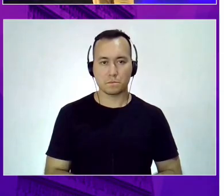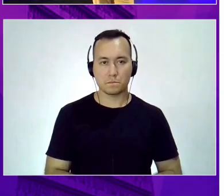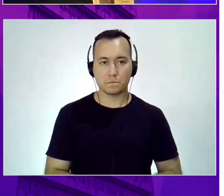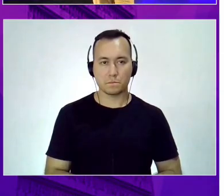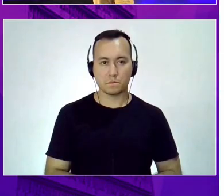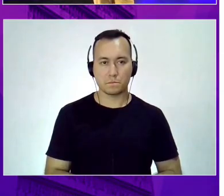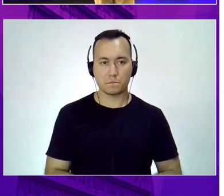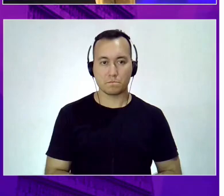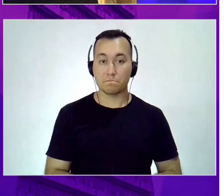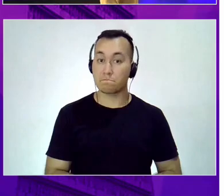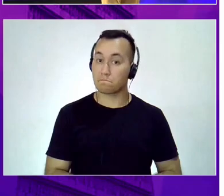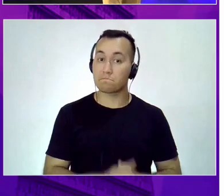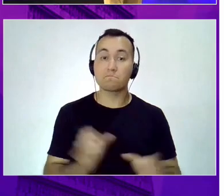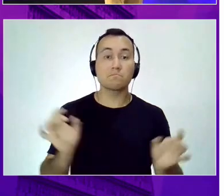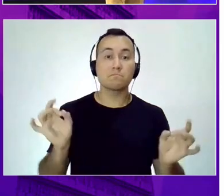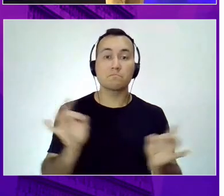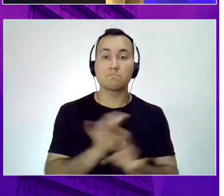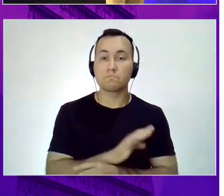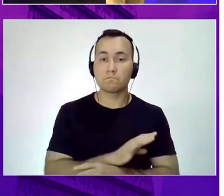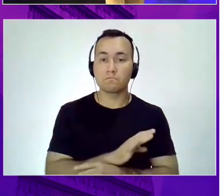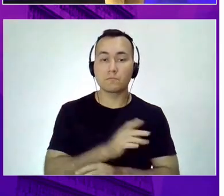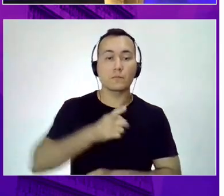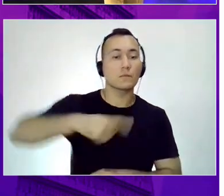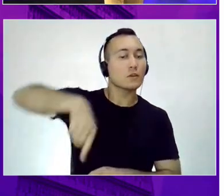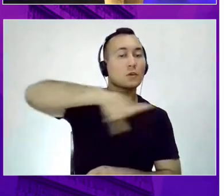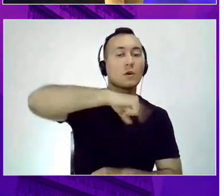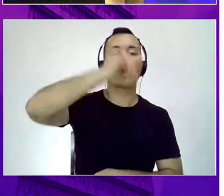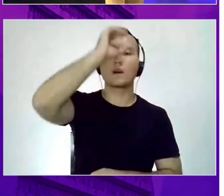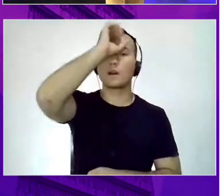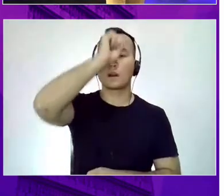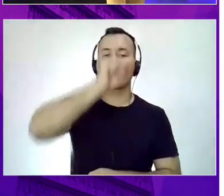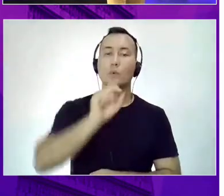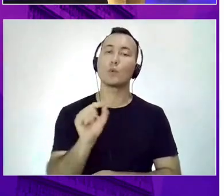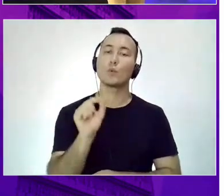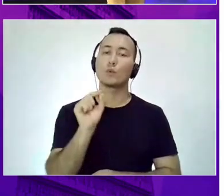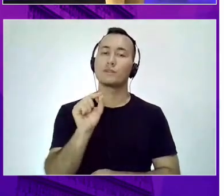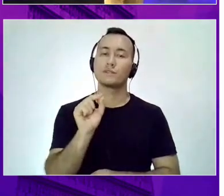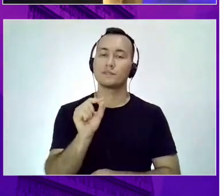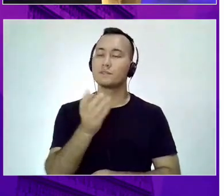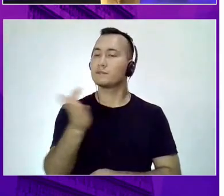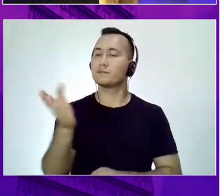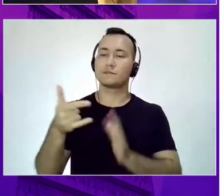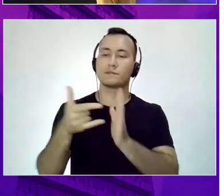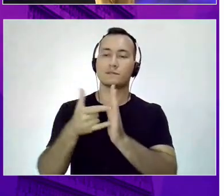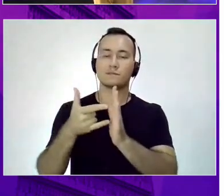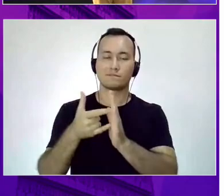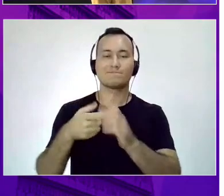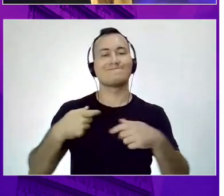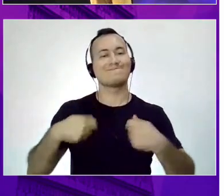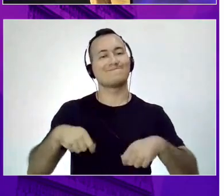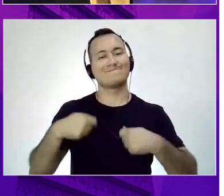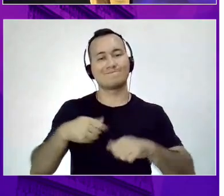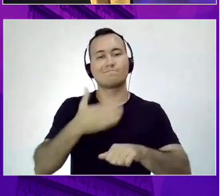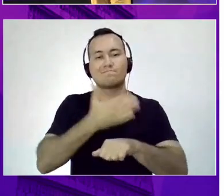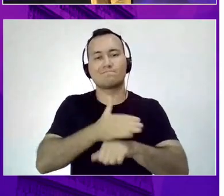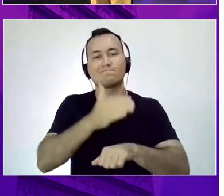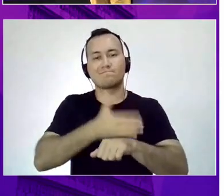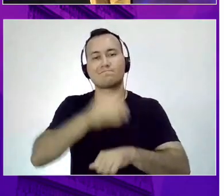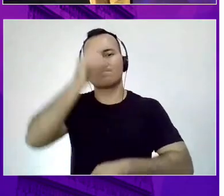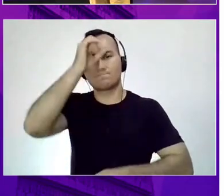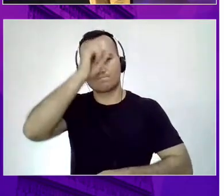E concluindo, né, galera, o que a gente aprendeu nessa jornada é que capacitação dos devs e da equipe é muito importante para